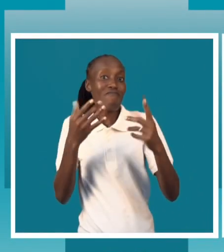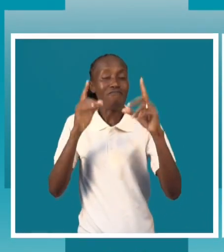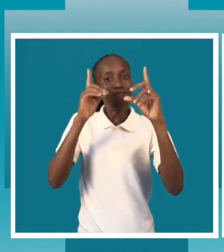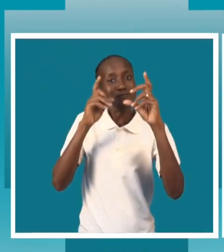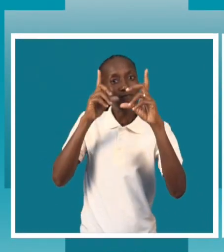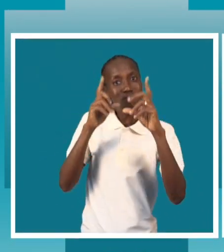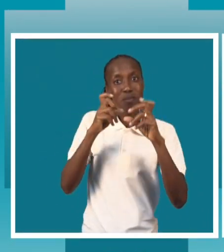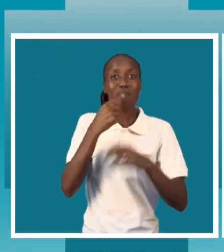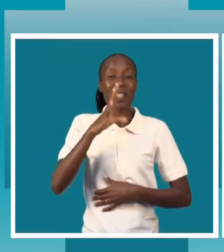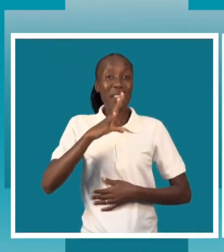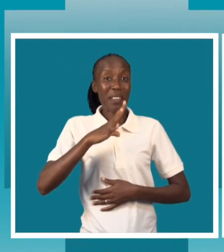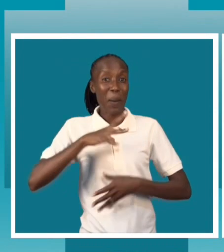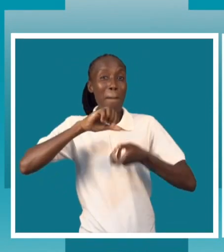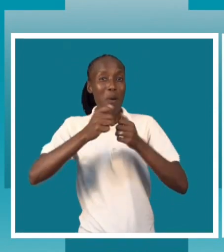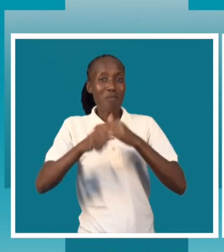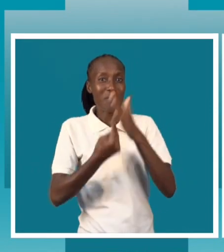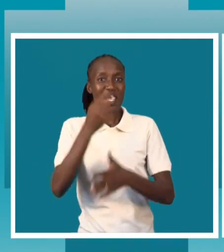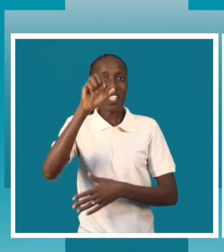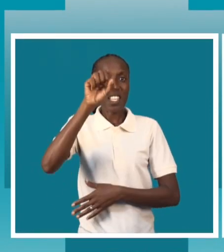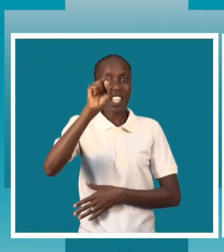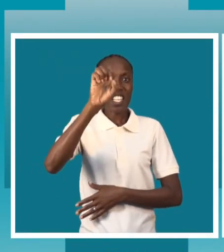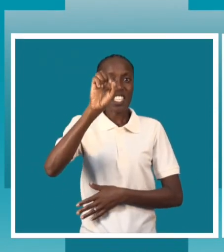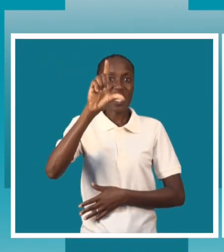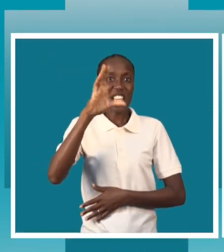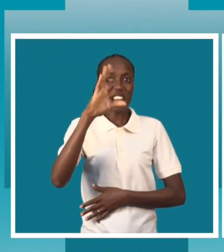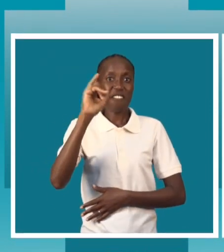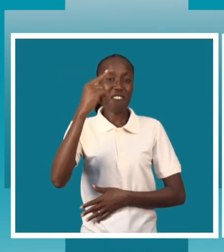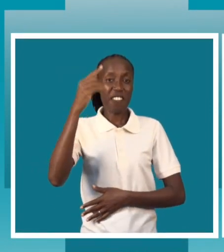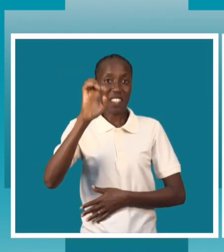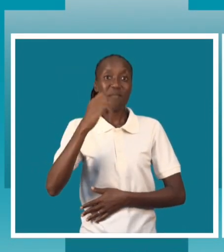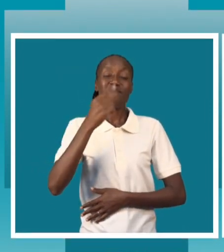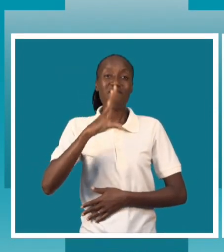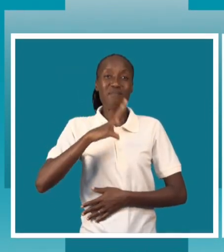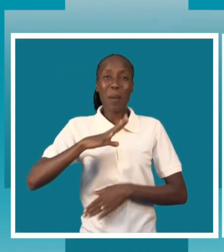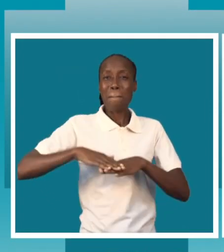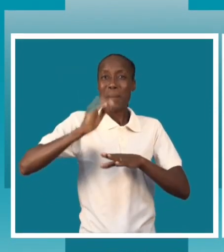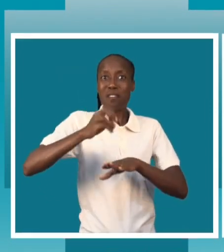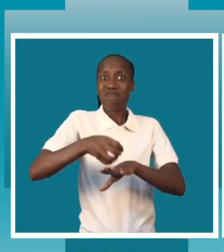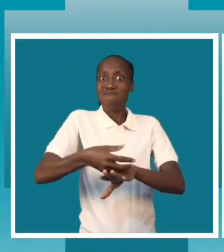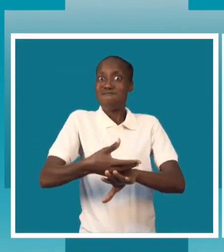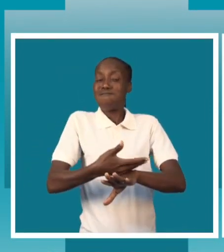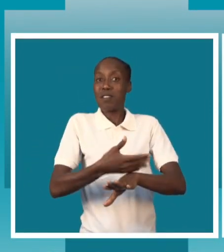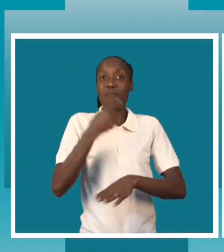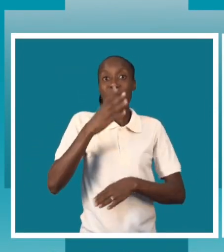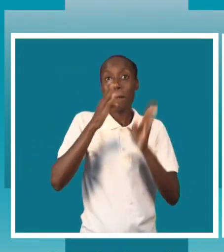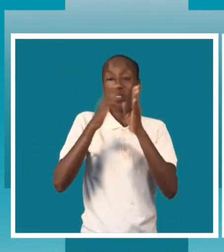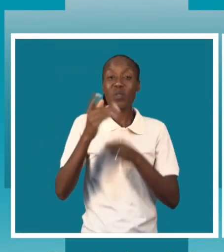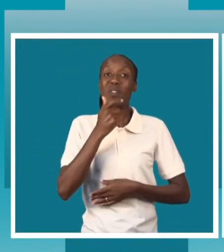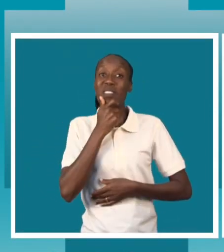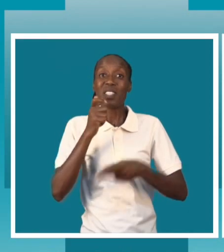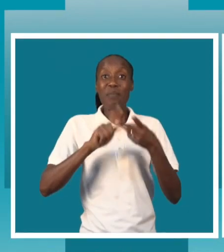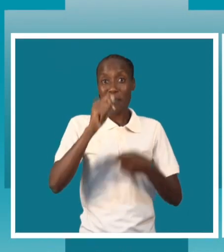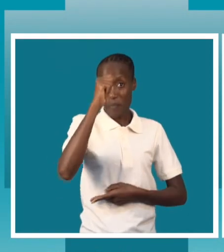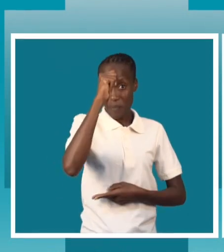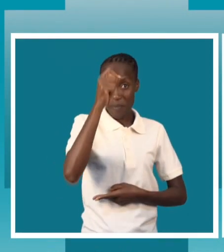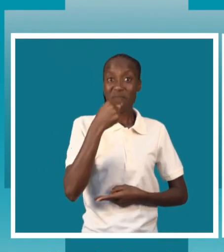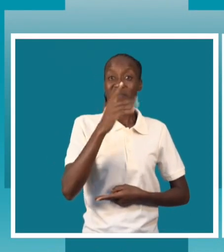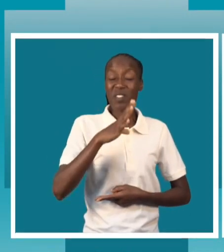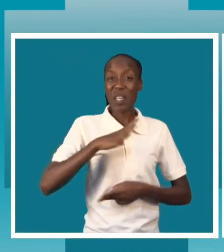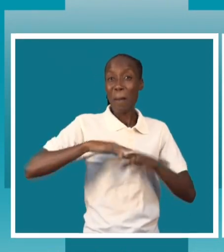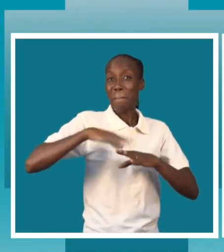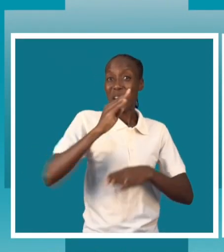Então, saiba que pode estar com um transtorno chamado self-heat, que é o vício por selfies. Pesquisadores ingleses e indianos chegaram a esta